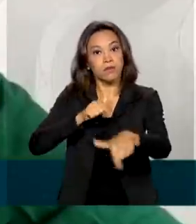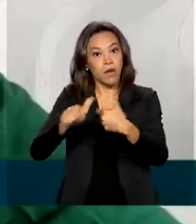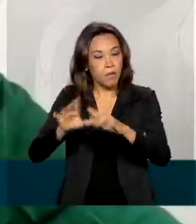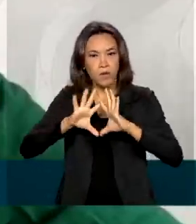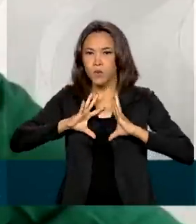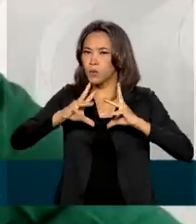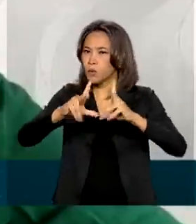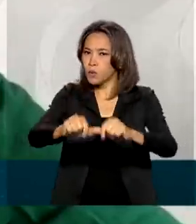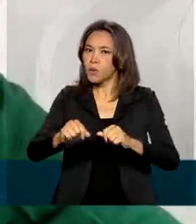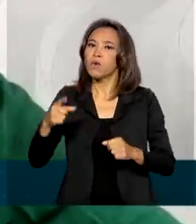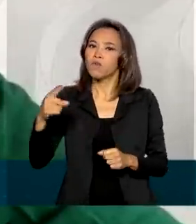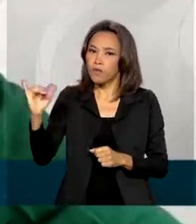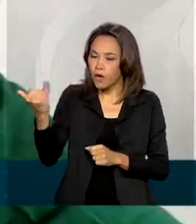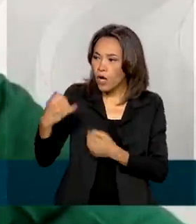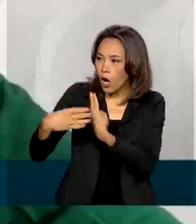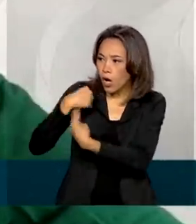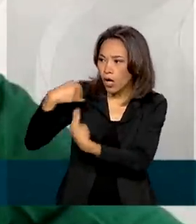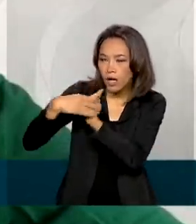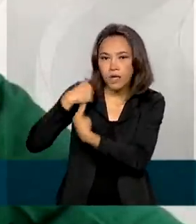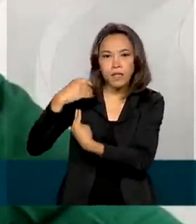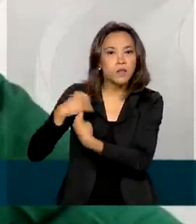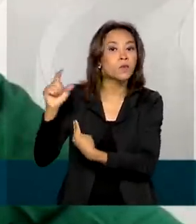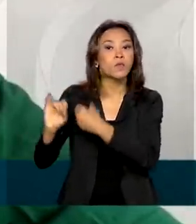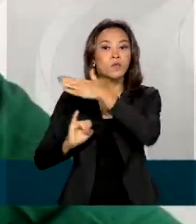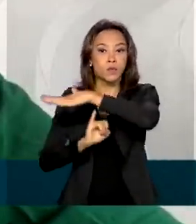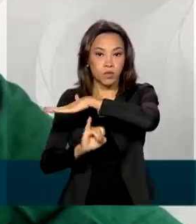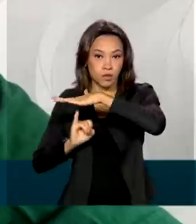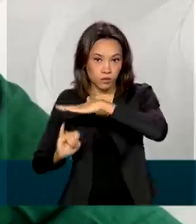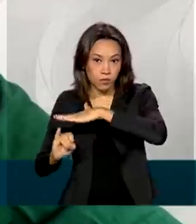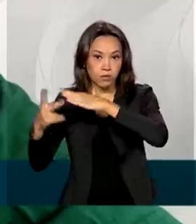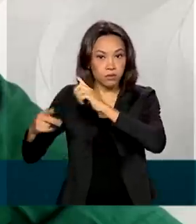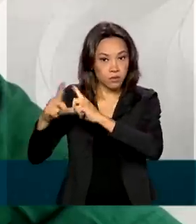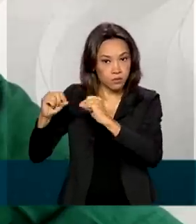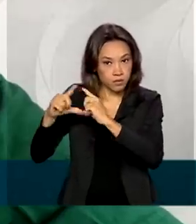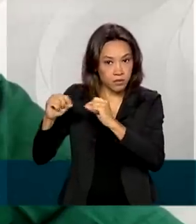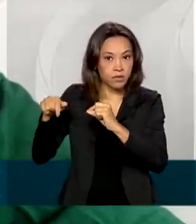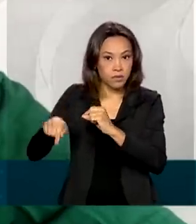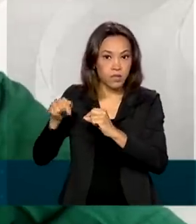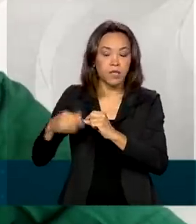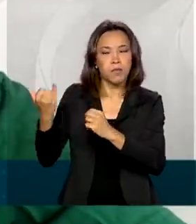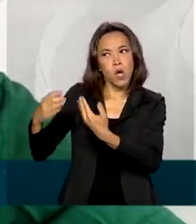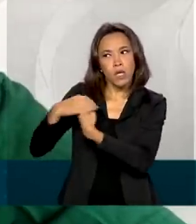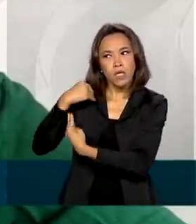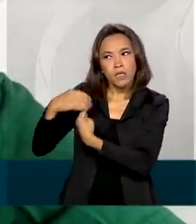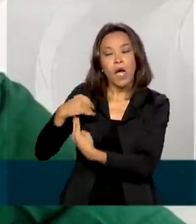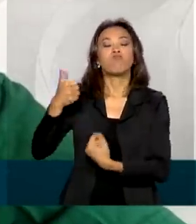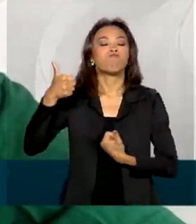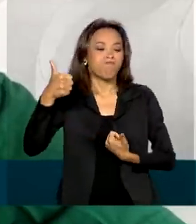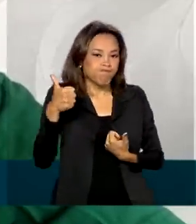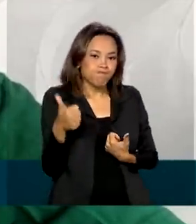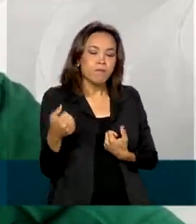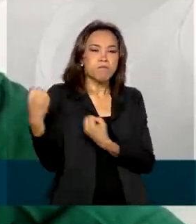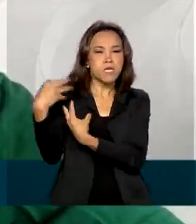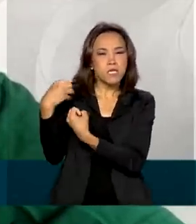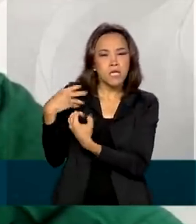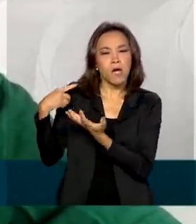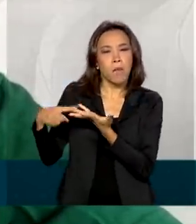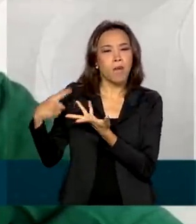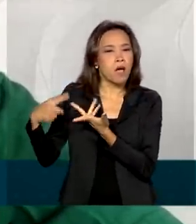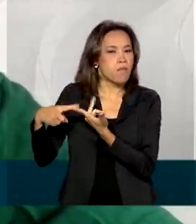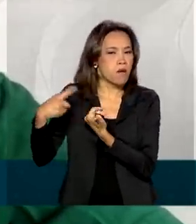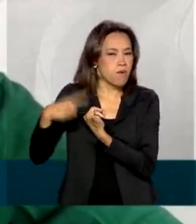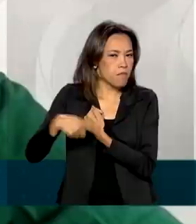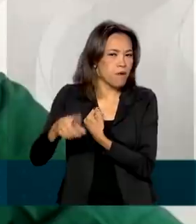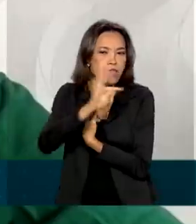feito tudo por indicação dos professores do IFPB que me apoiaram desde salas de aula quanto fora dela e ensinaram todas as teorias